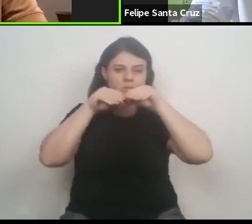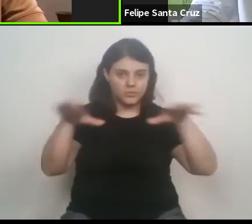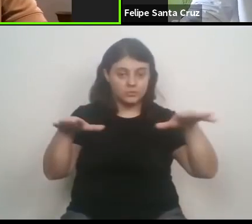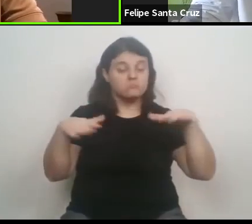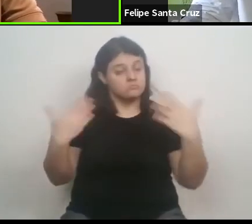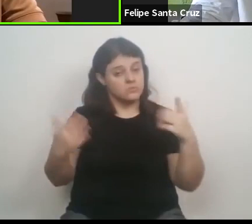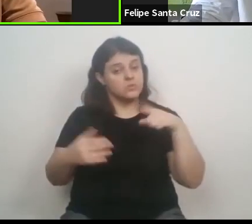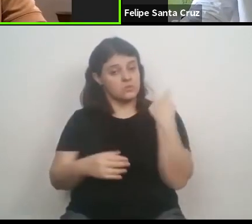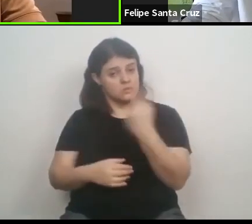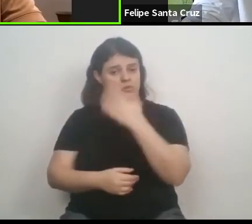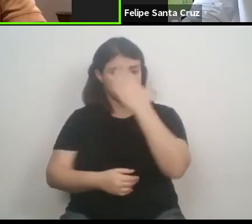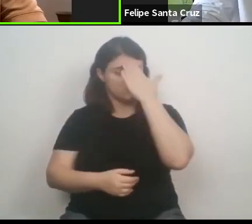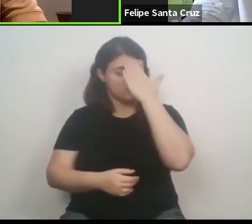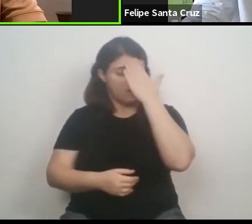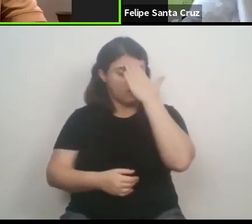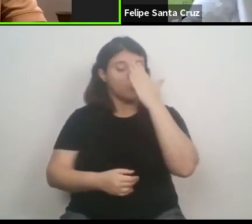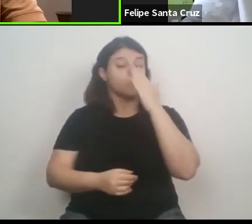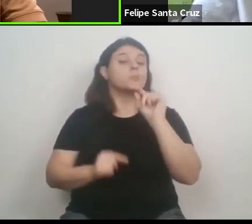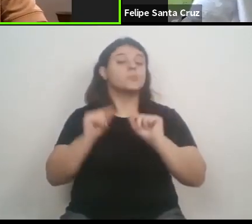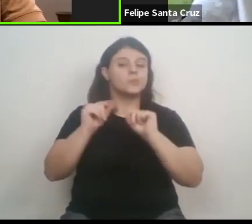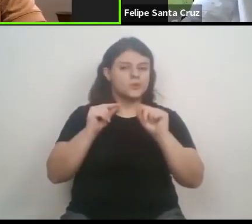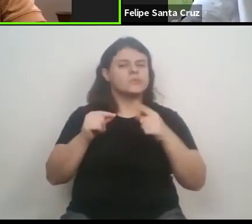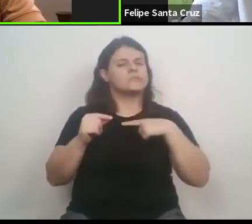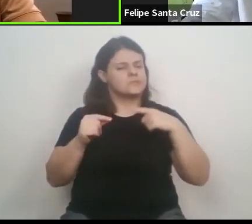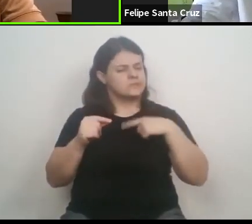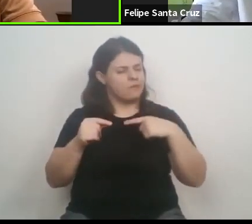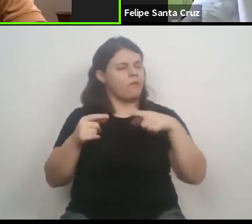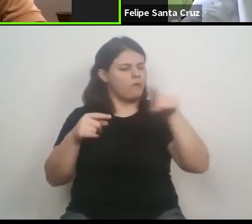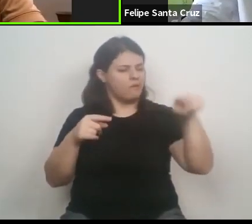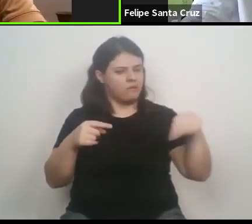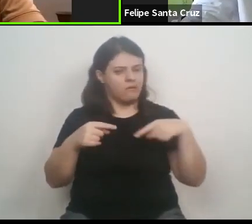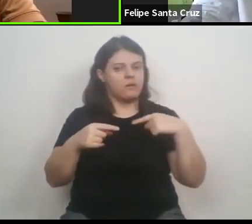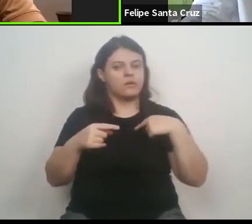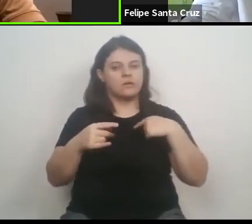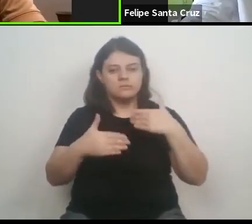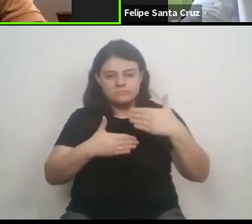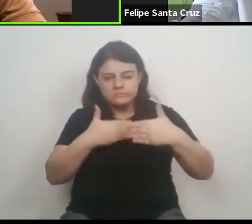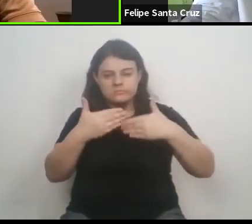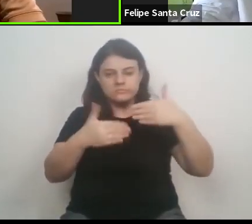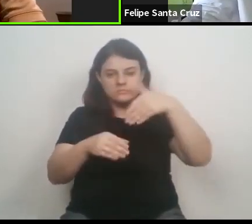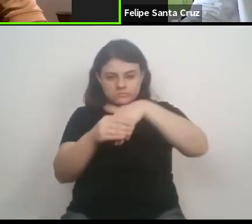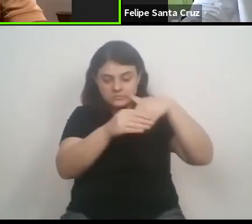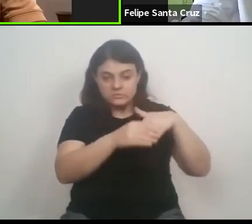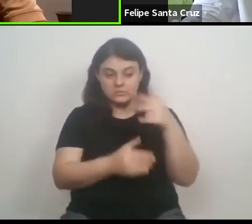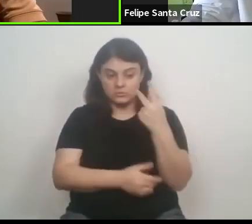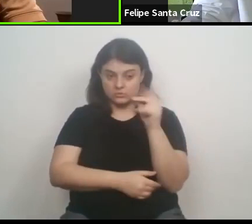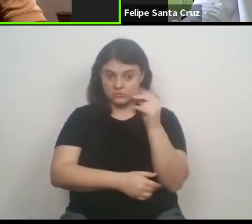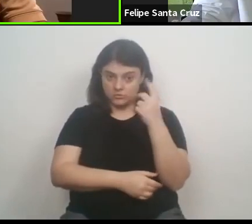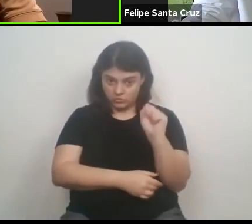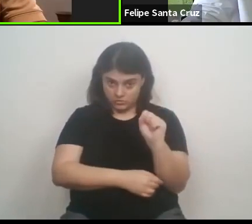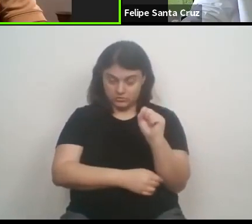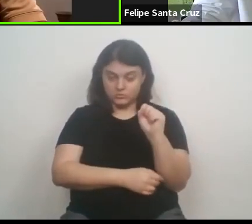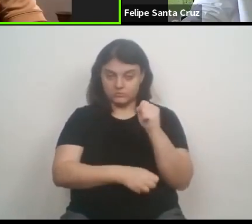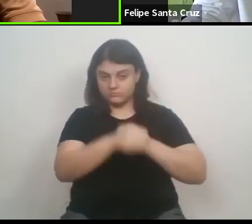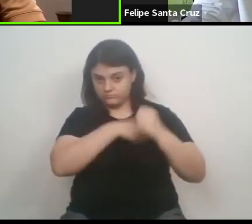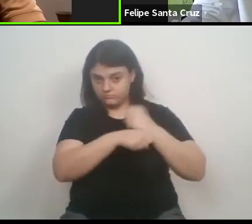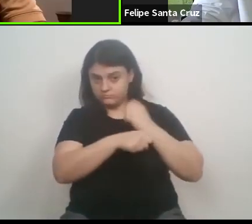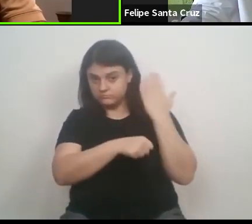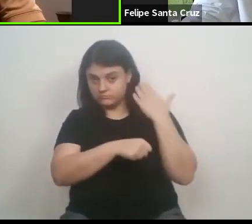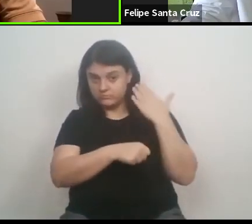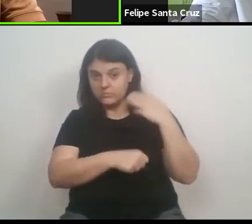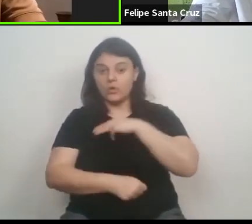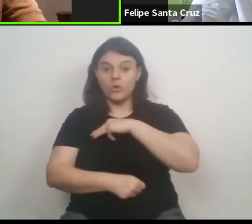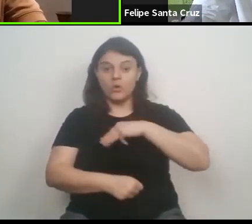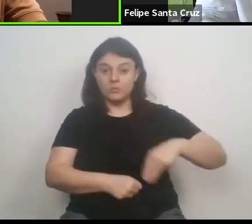nós sabemos, como essa máquina passou a operar nas eleições de 18, o ministro